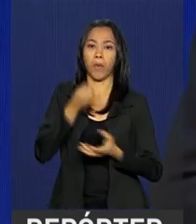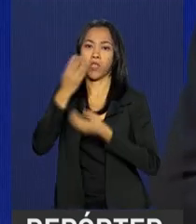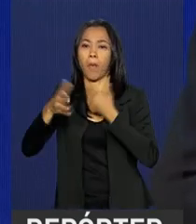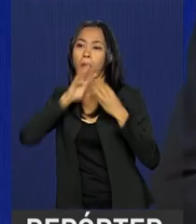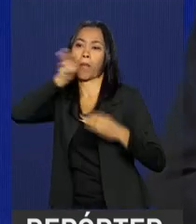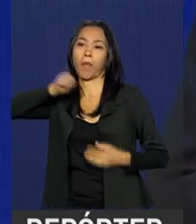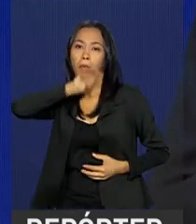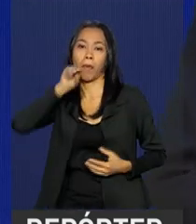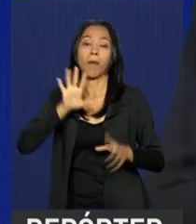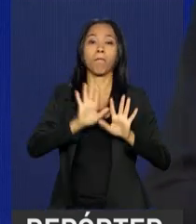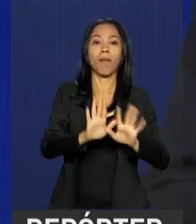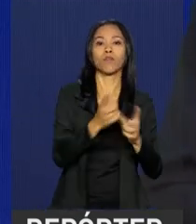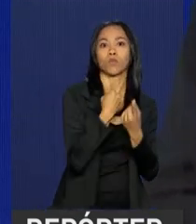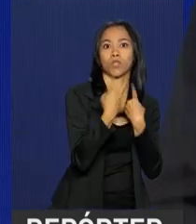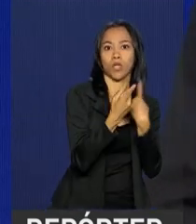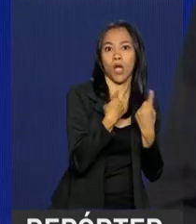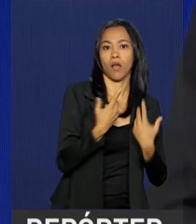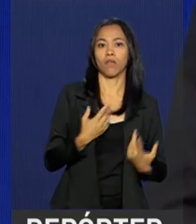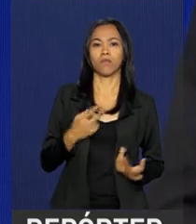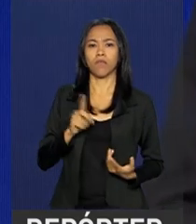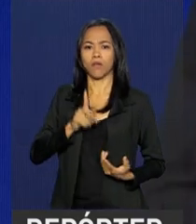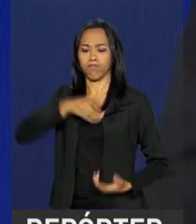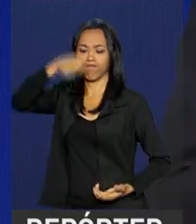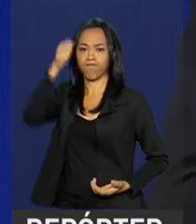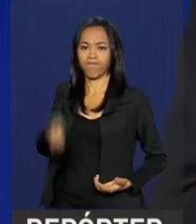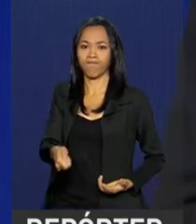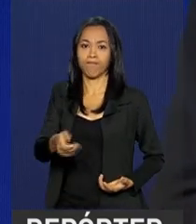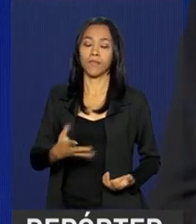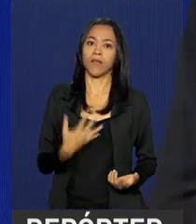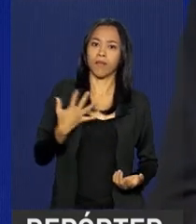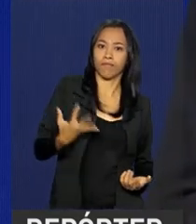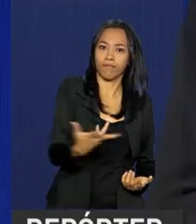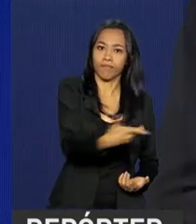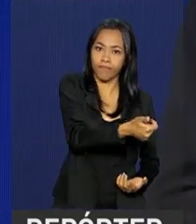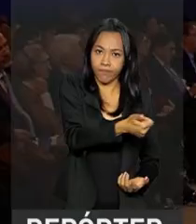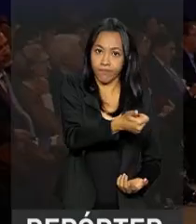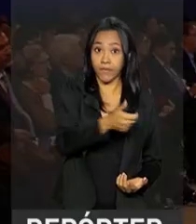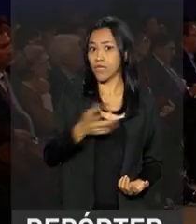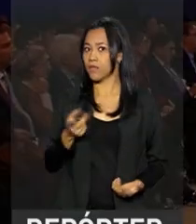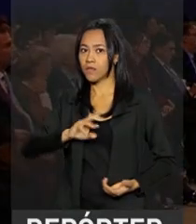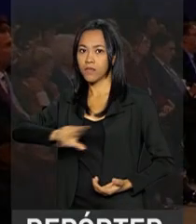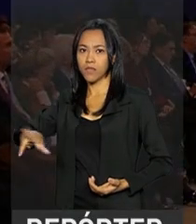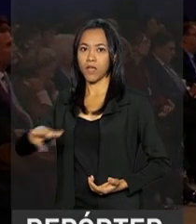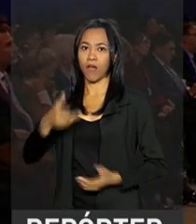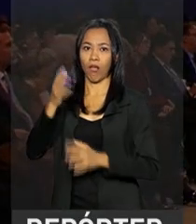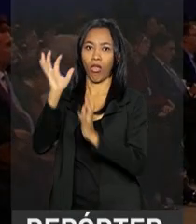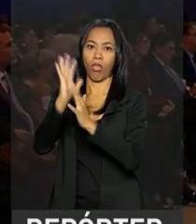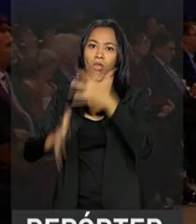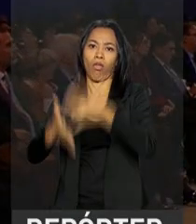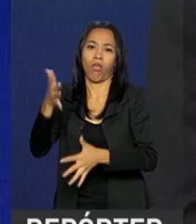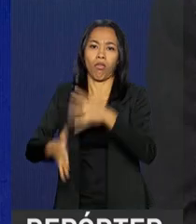diálogo, não da intransigência, da eficiência, não da burocracia.